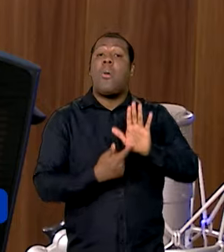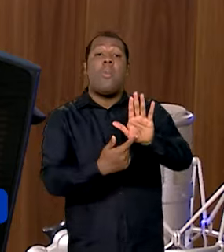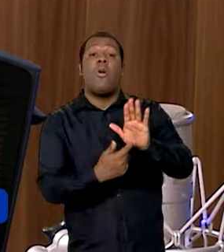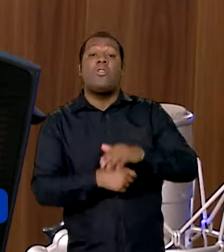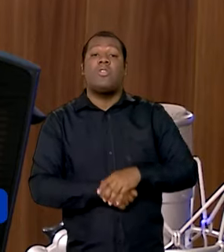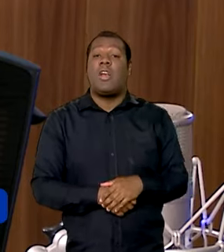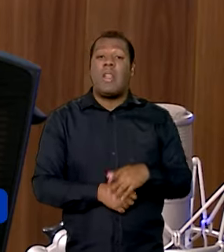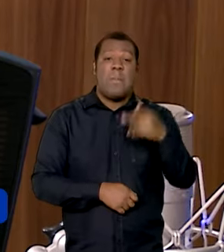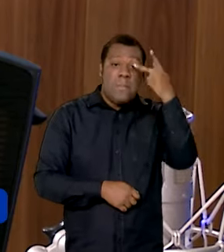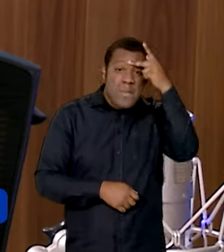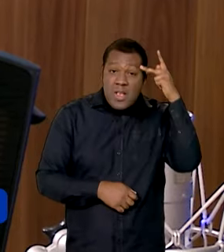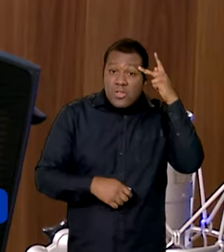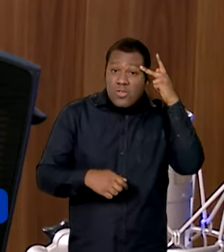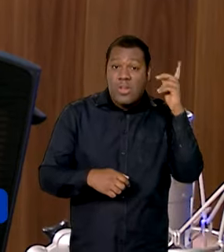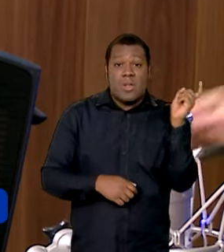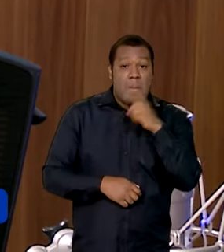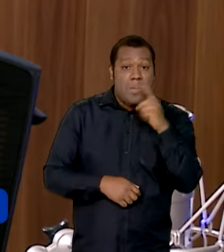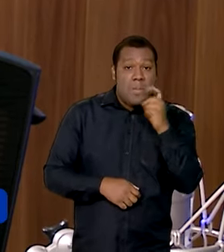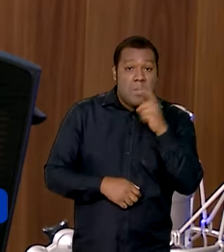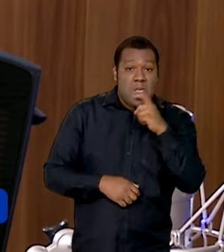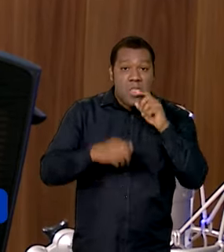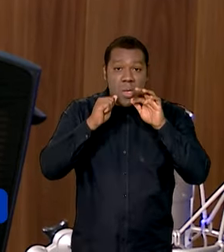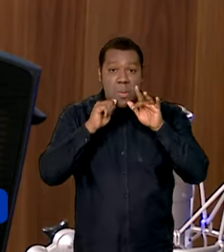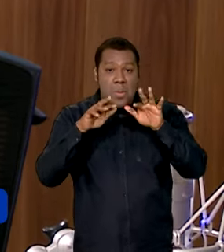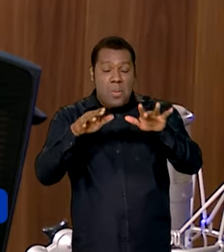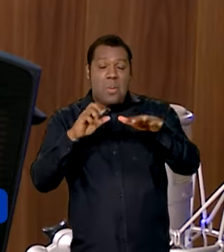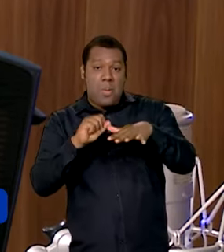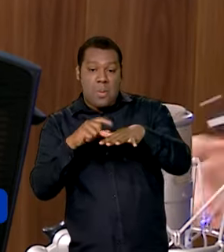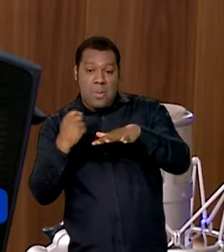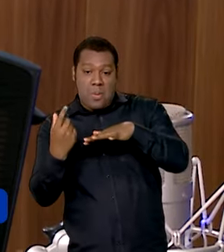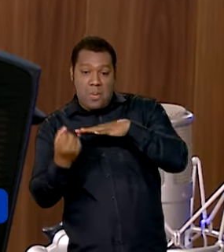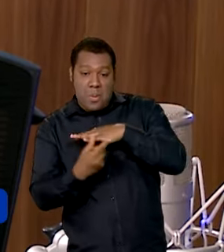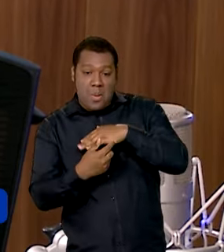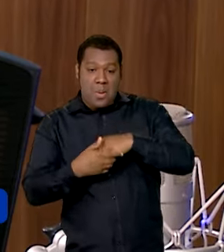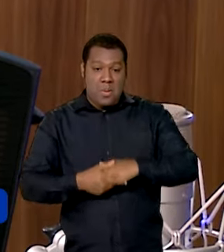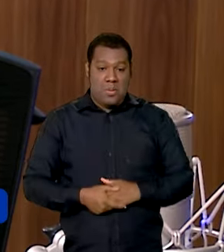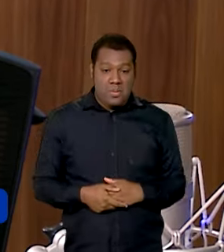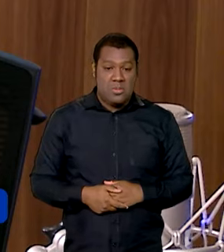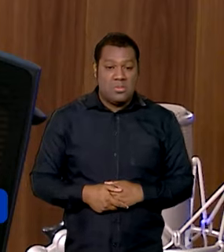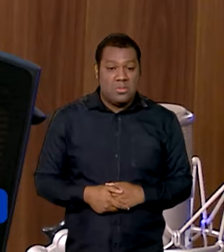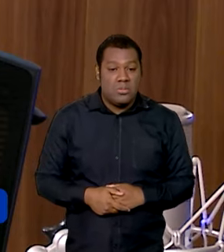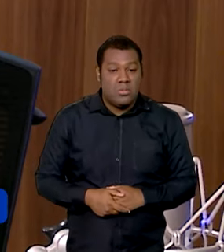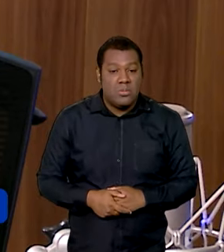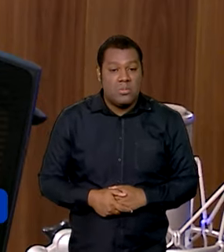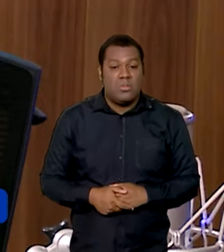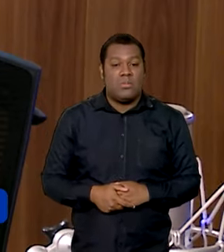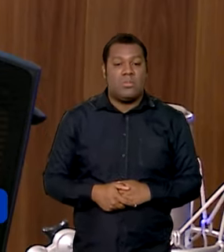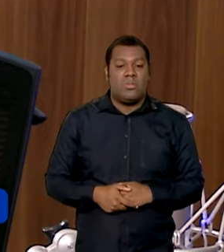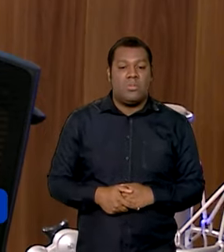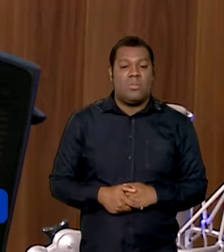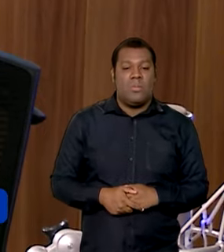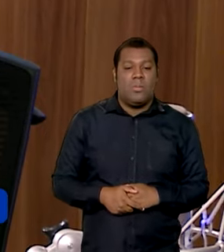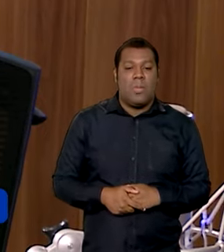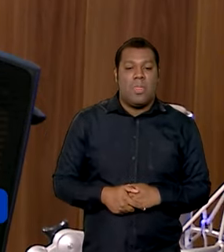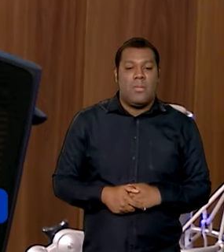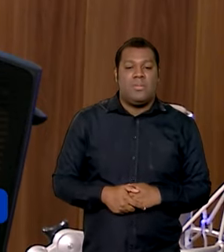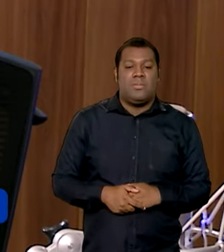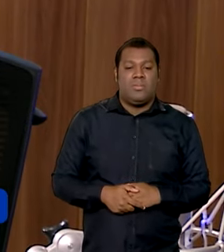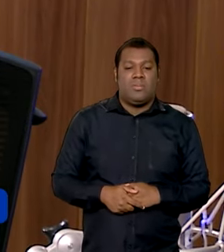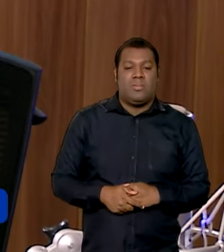nos ajudar nisso o Brasil é gigante então os mentirosos não tem agora não estão fazendo nada aí eles ficam só